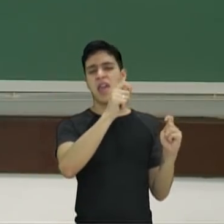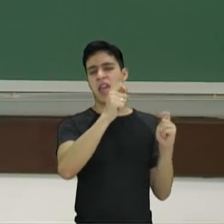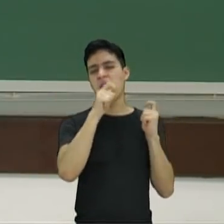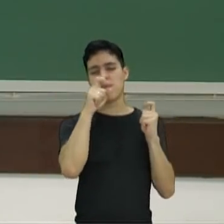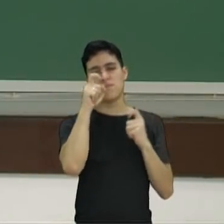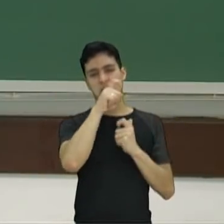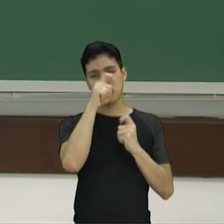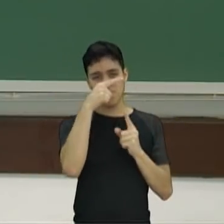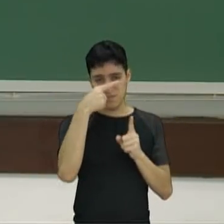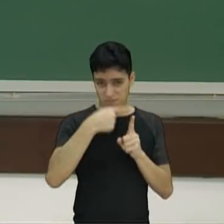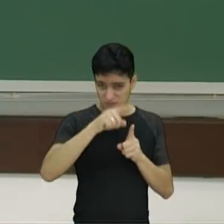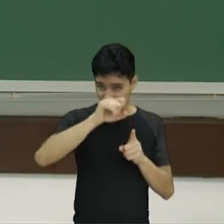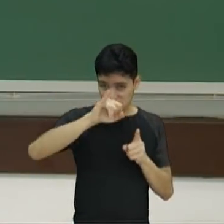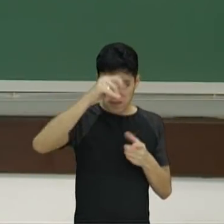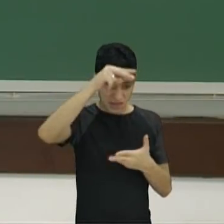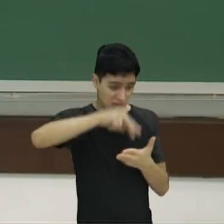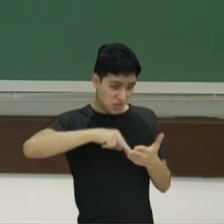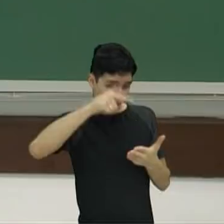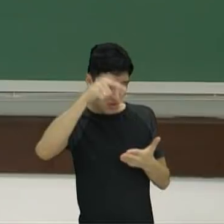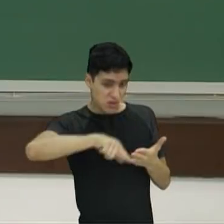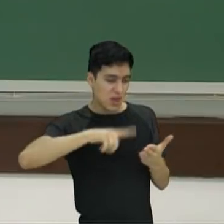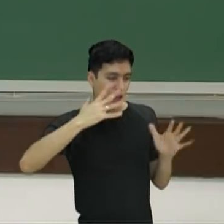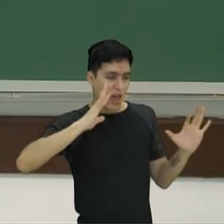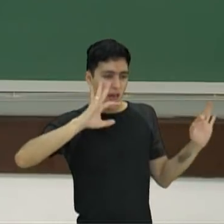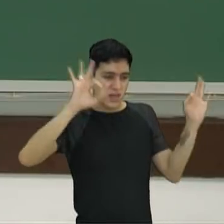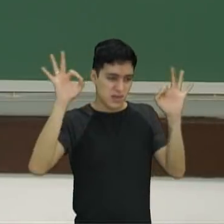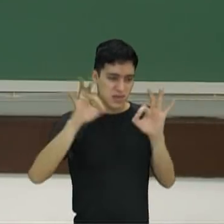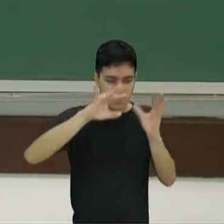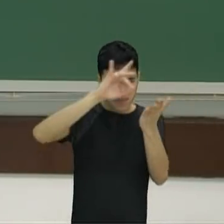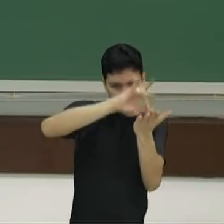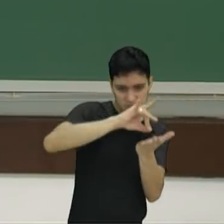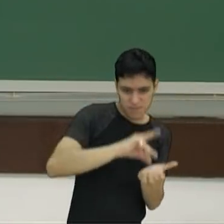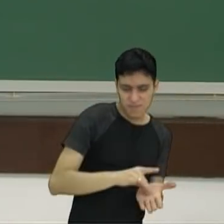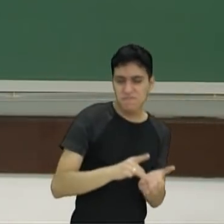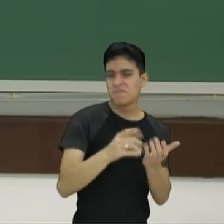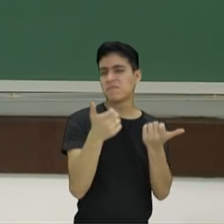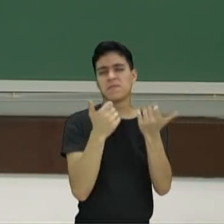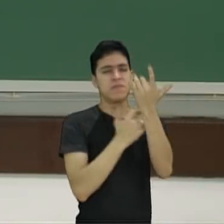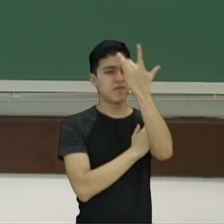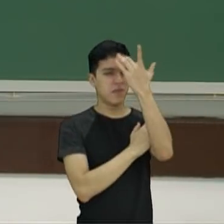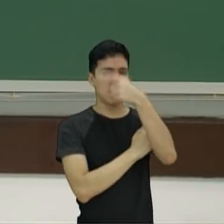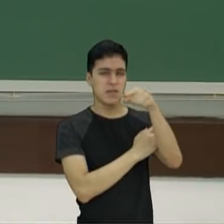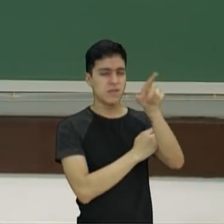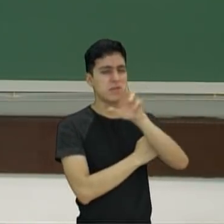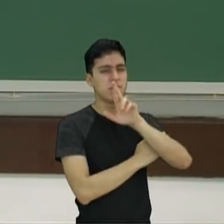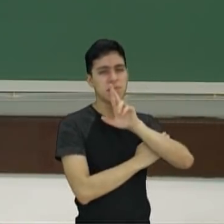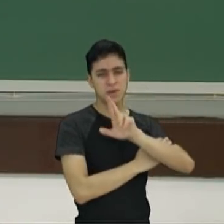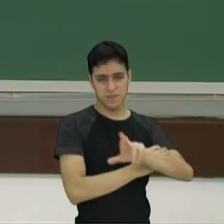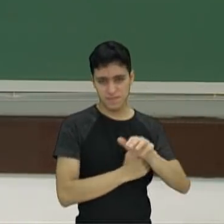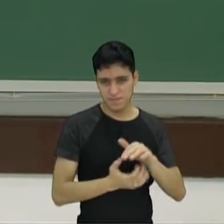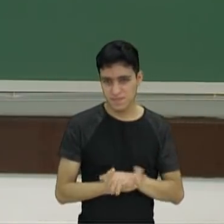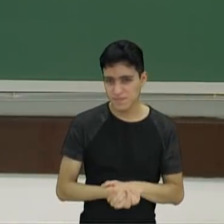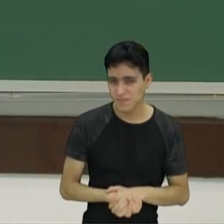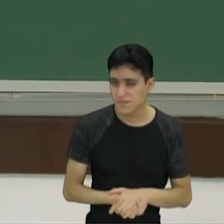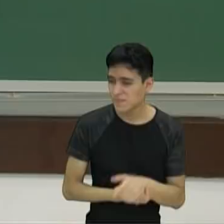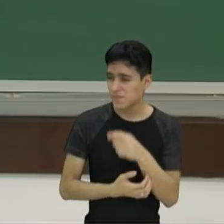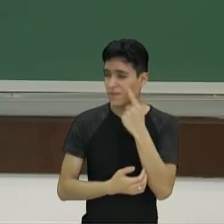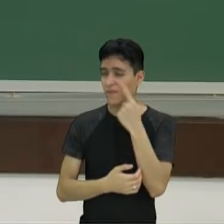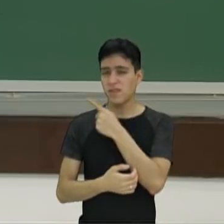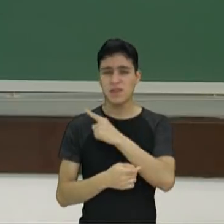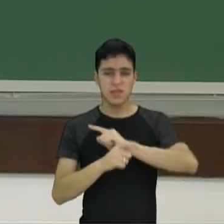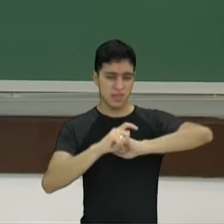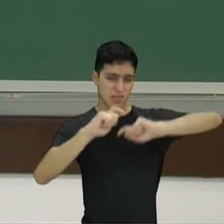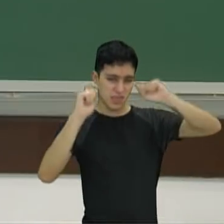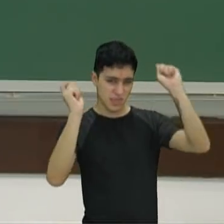enganoso? Se você releu ela e prestou bem atenção nas afirmações, ficou fácil de você responder. Veja a nossa